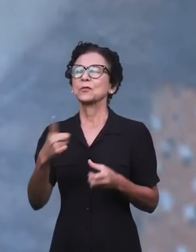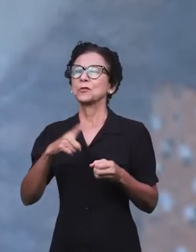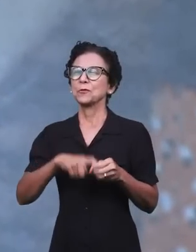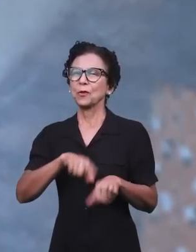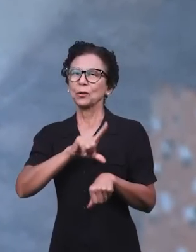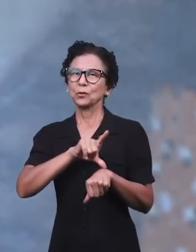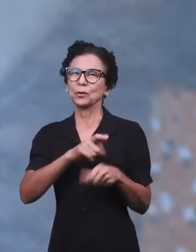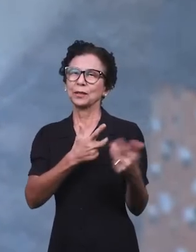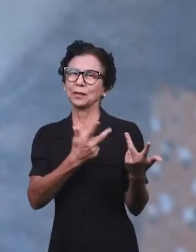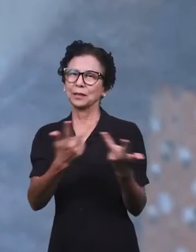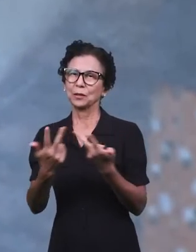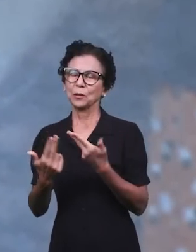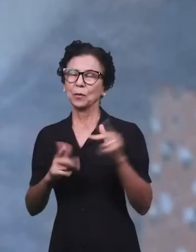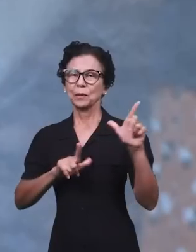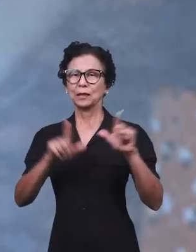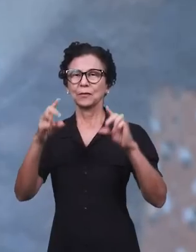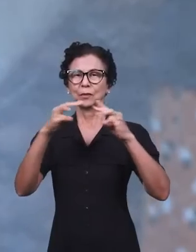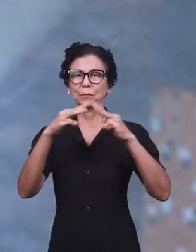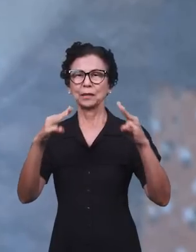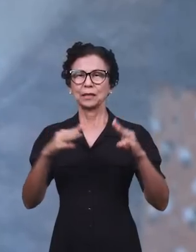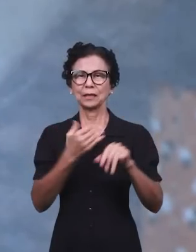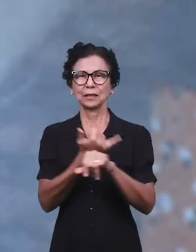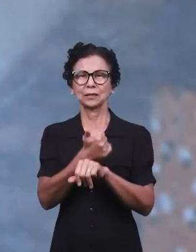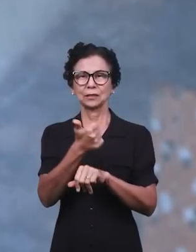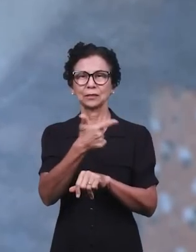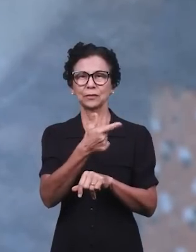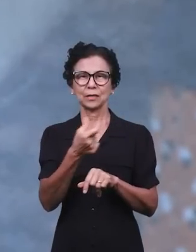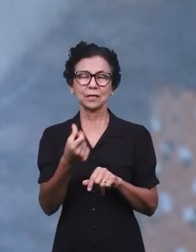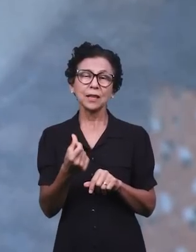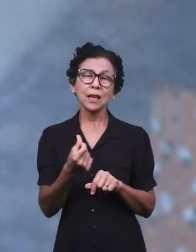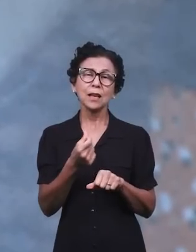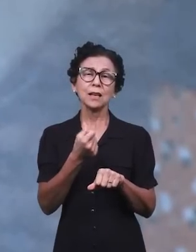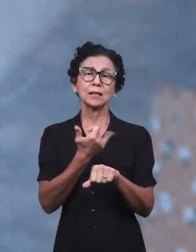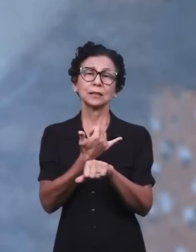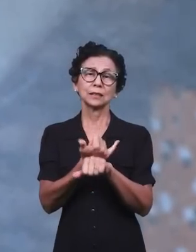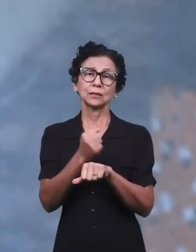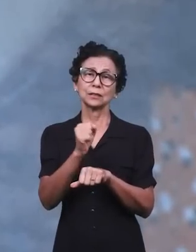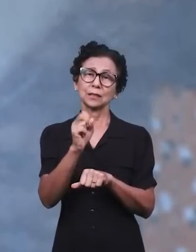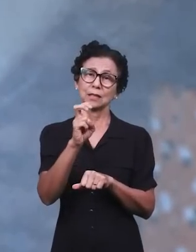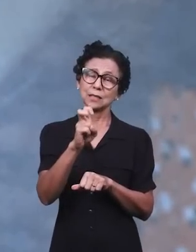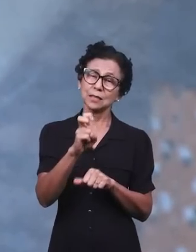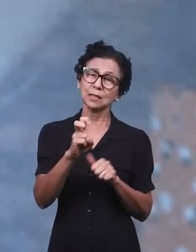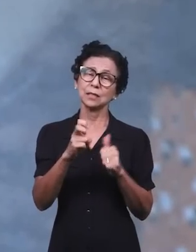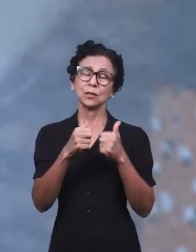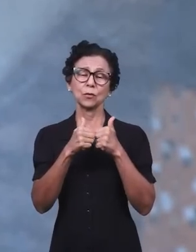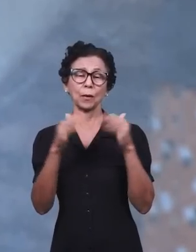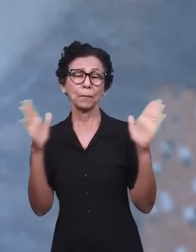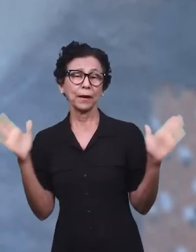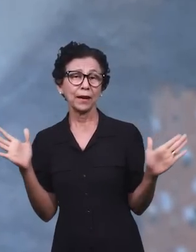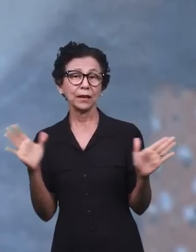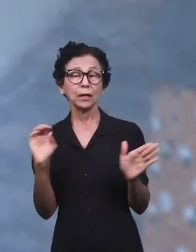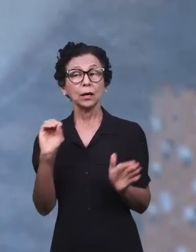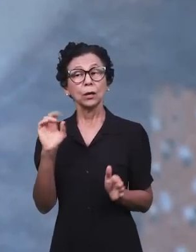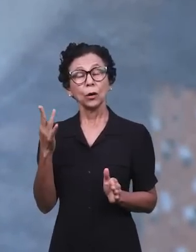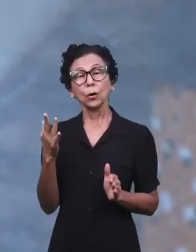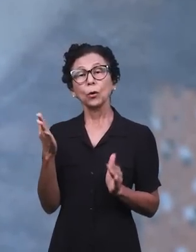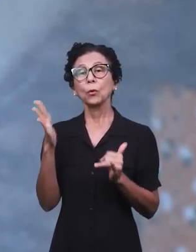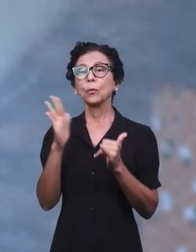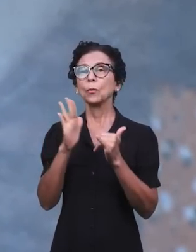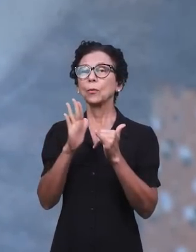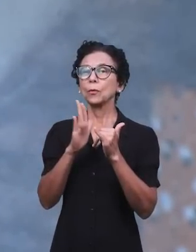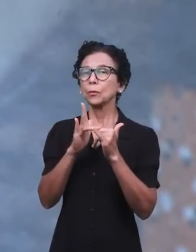gente volta no mesmo horário, pela TV Manaim, canal 126, canal 85 da Sky Livre, você já conhece, ou aqui no